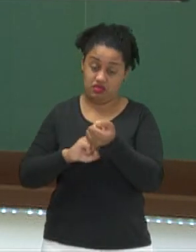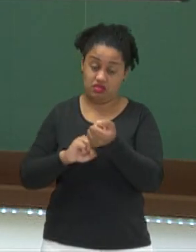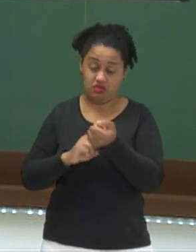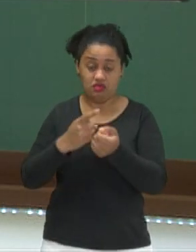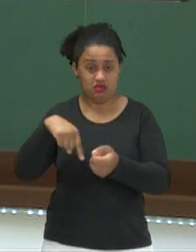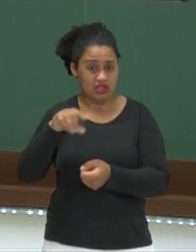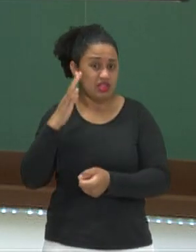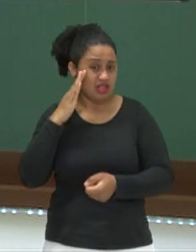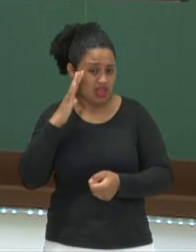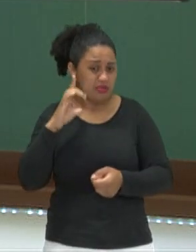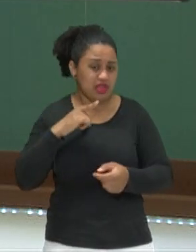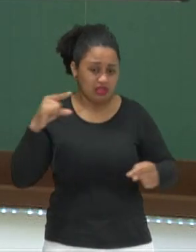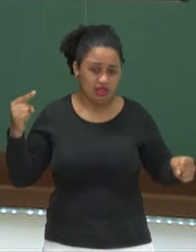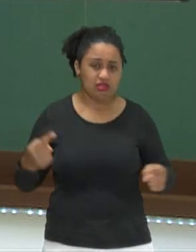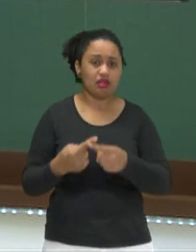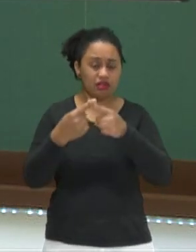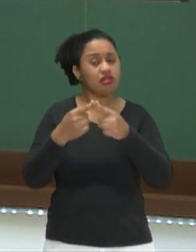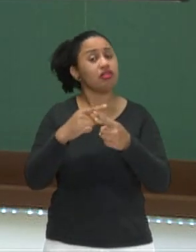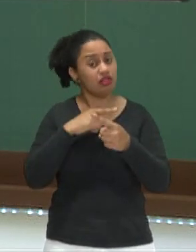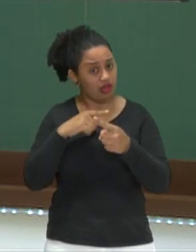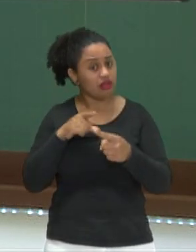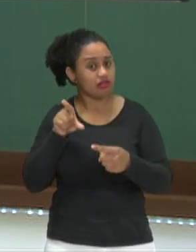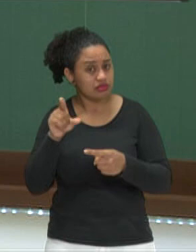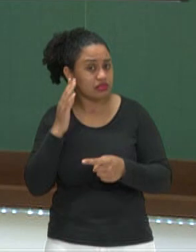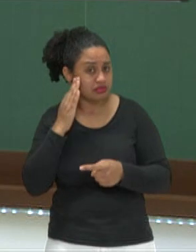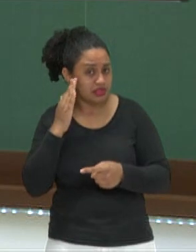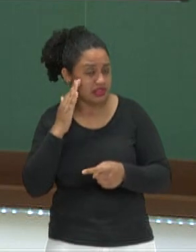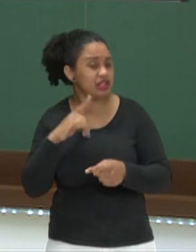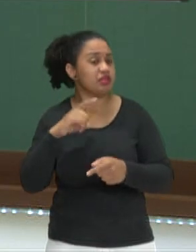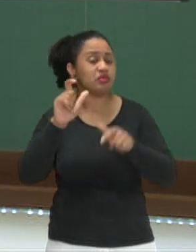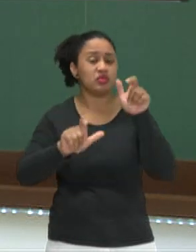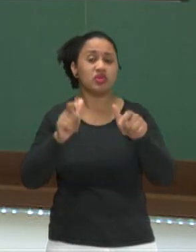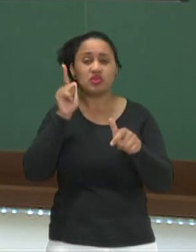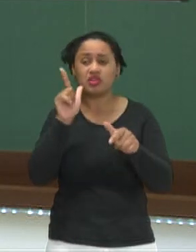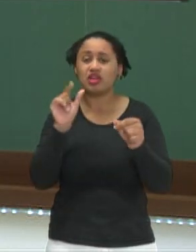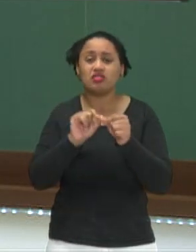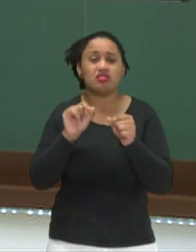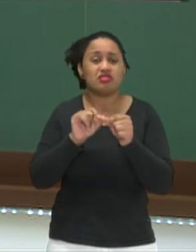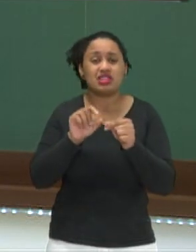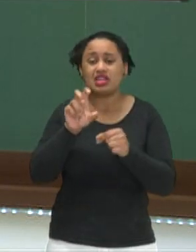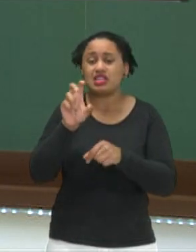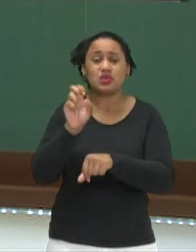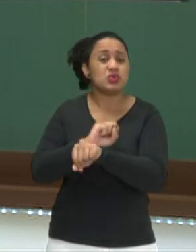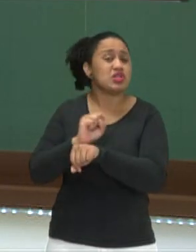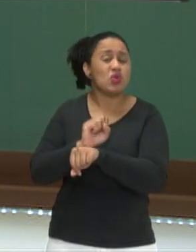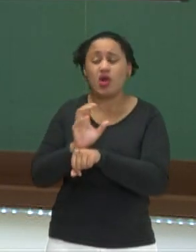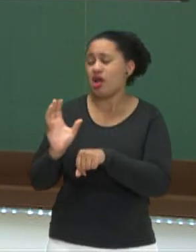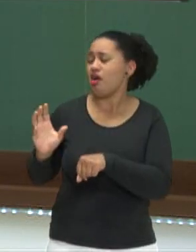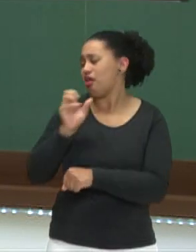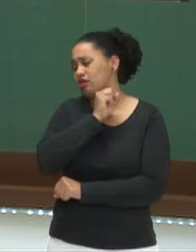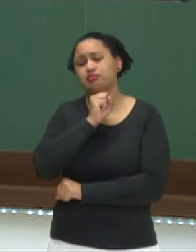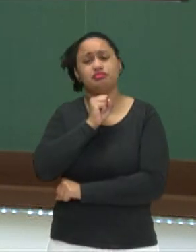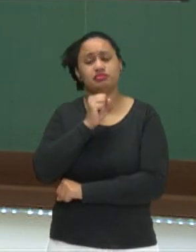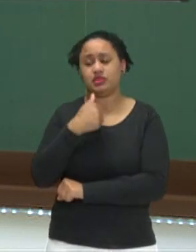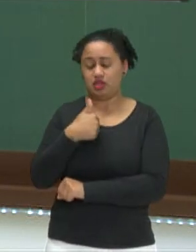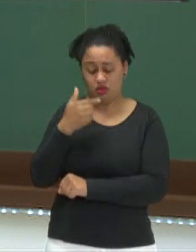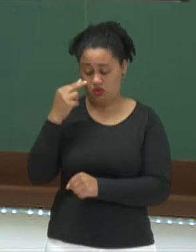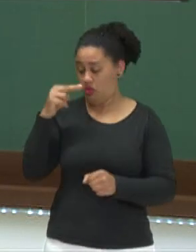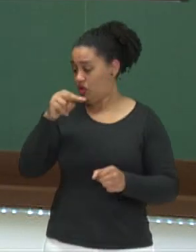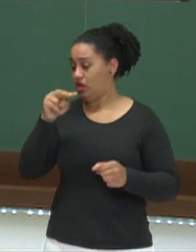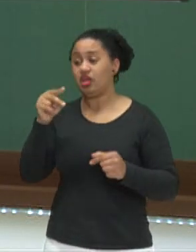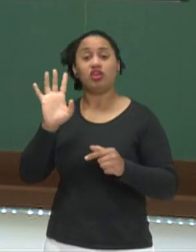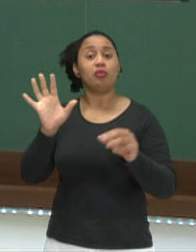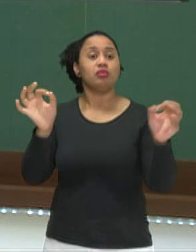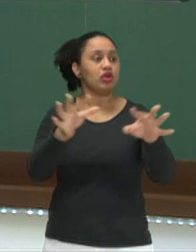vocês sabiam que existem alguns campeonatos de cubo mágico, tem pessoas que conseguem resolver em menos de 5 segundos. Eu digo, mal consigo olhar